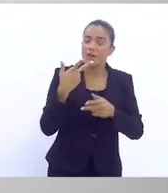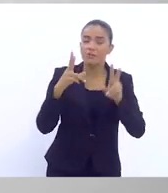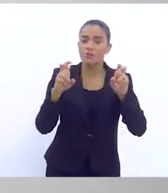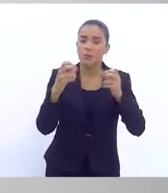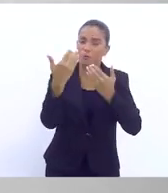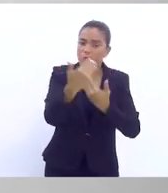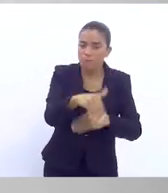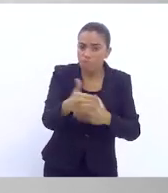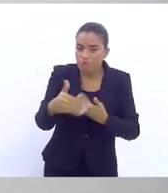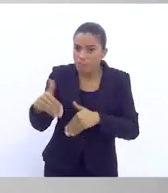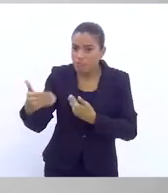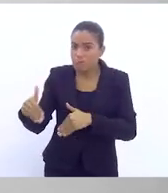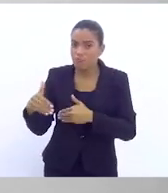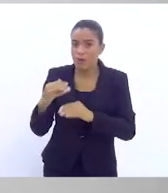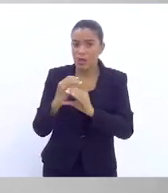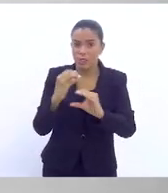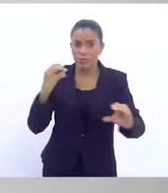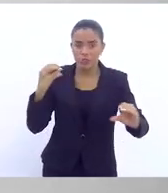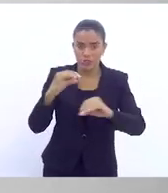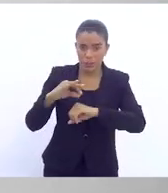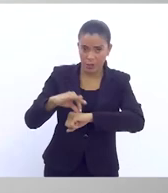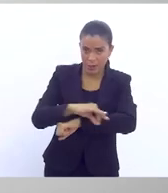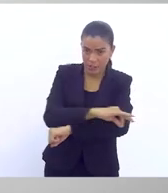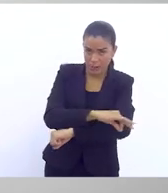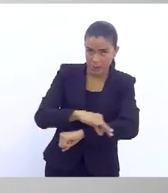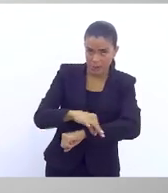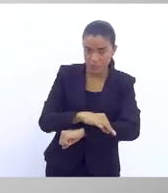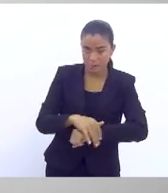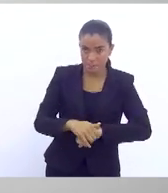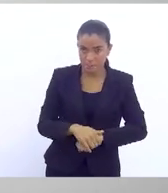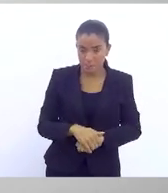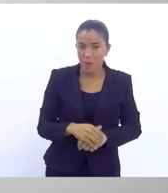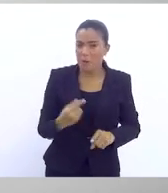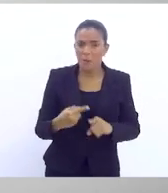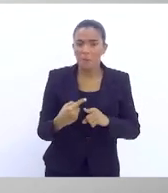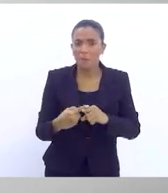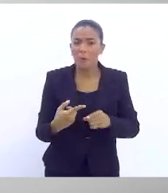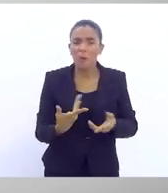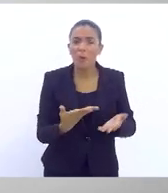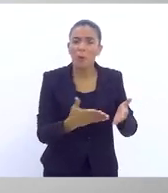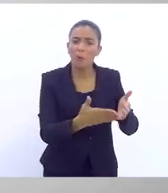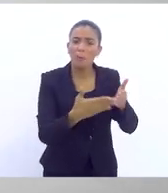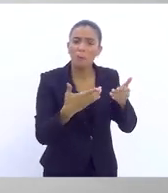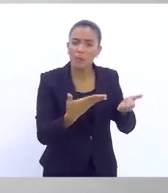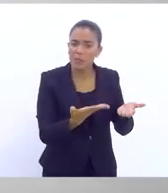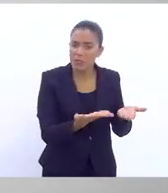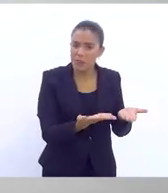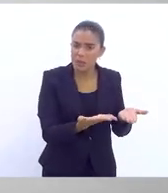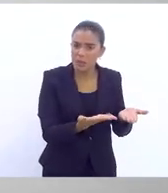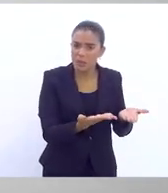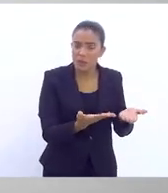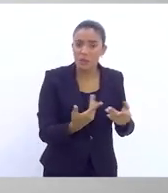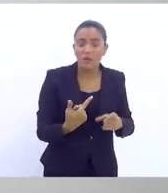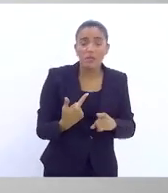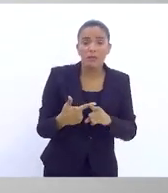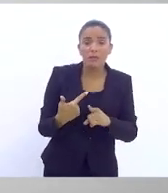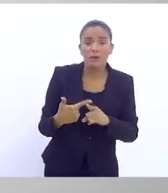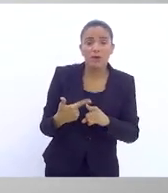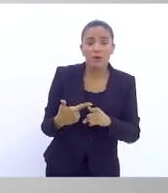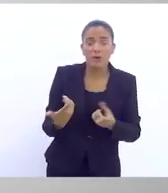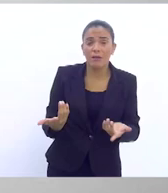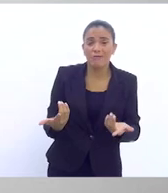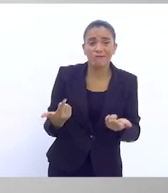público para o engenheiro e arquiteto E por que eu fiz essa preliminar Porque não